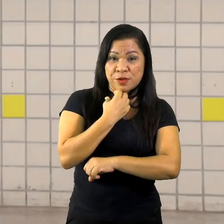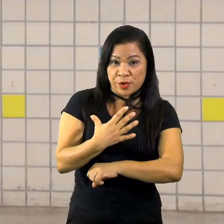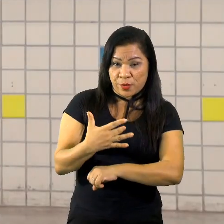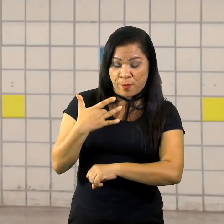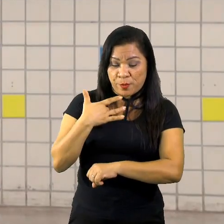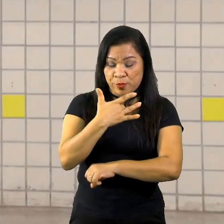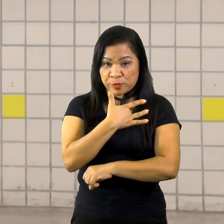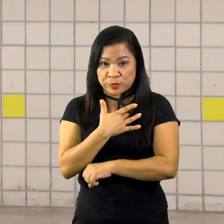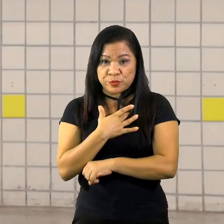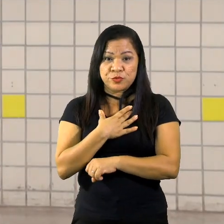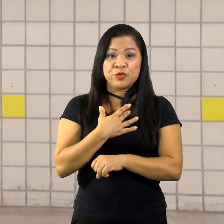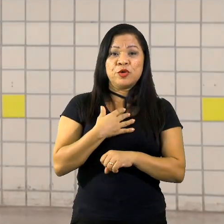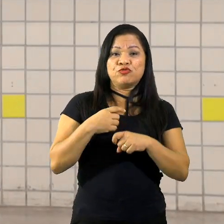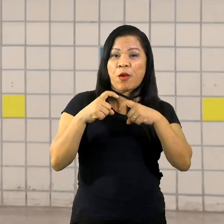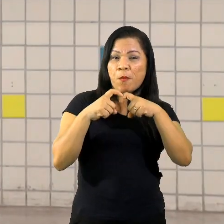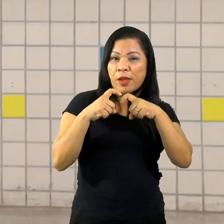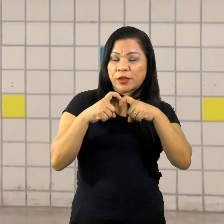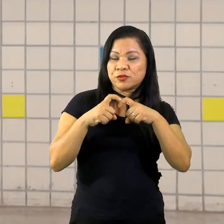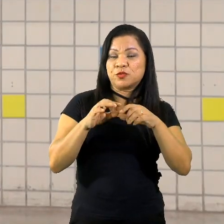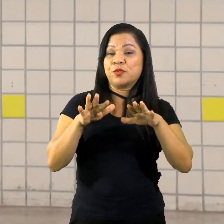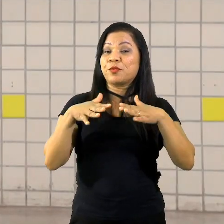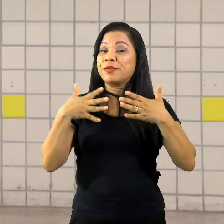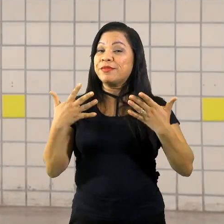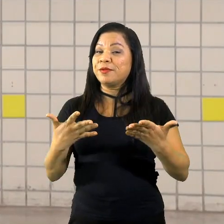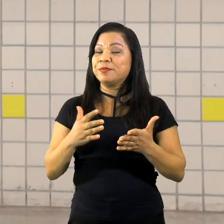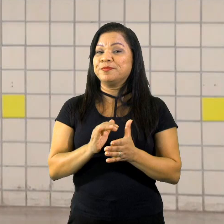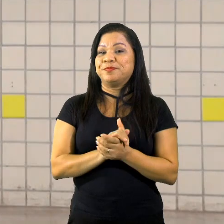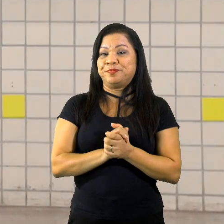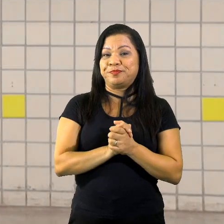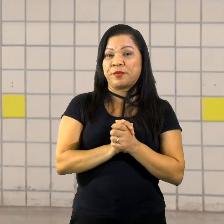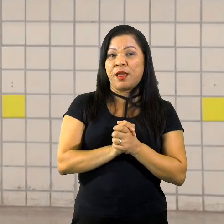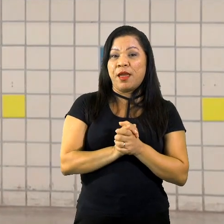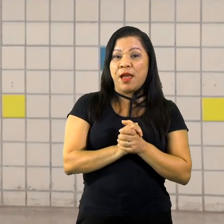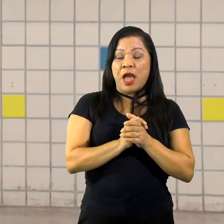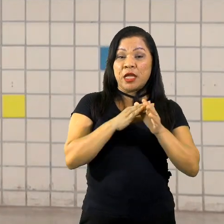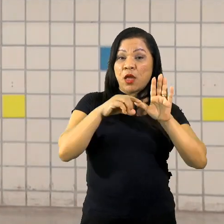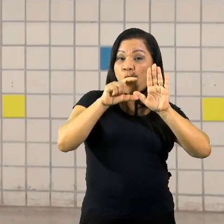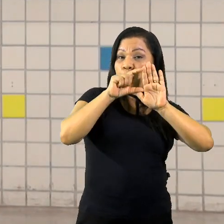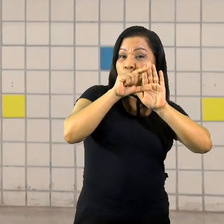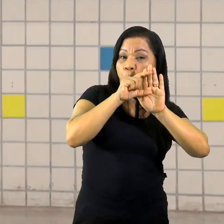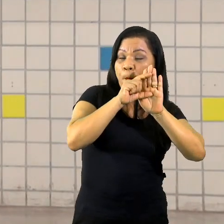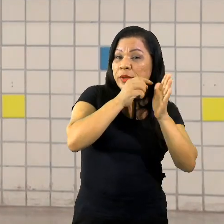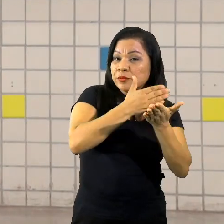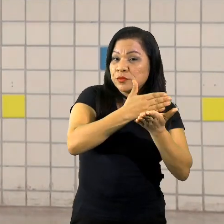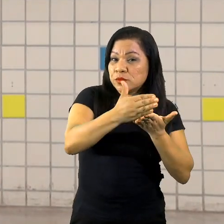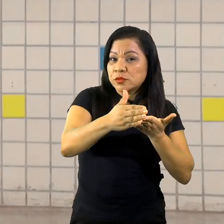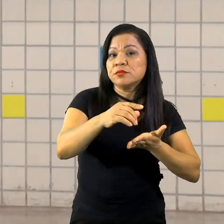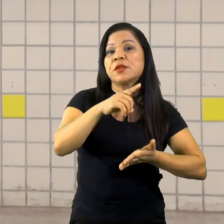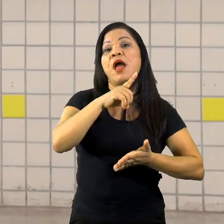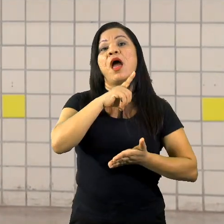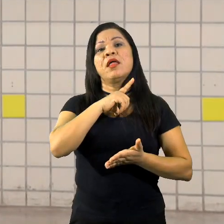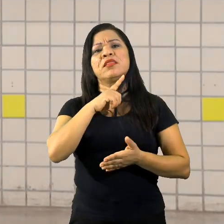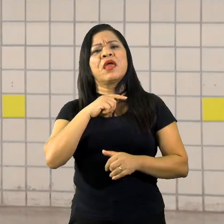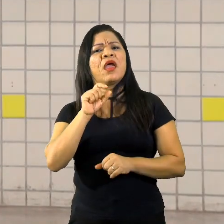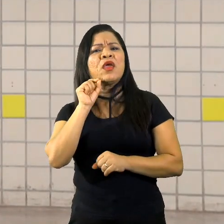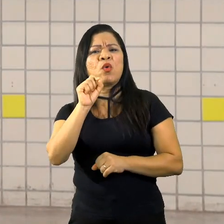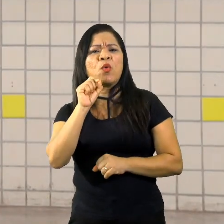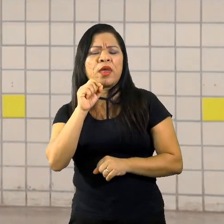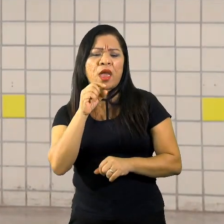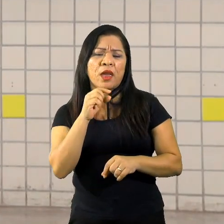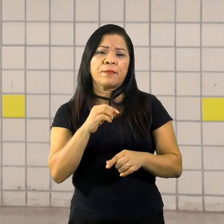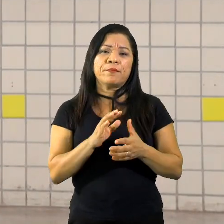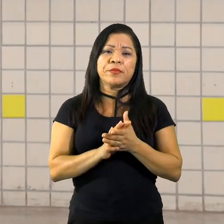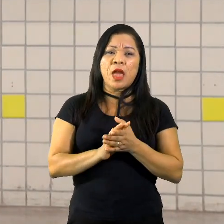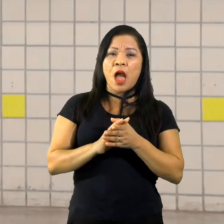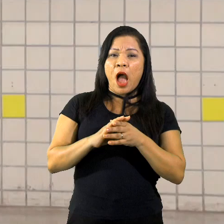nesse parágrafo introdutório, nós temos a apresentação do discurso direto do especialista. No